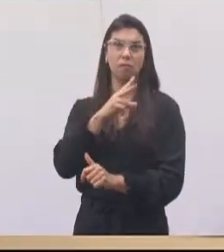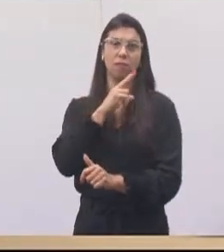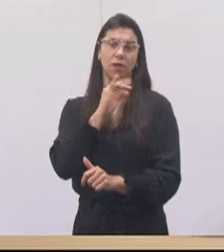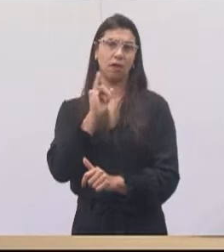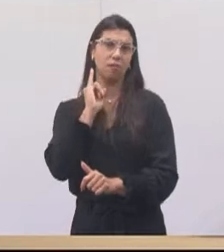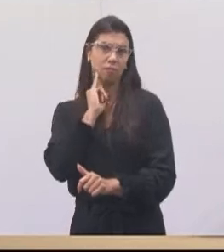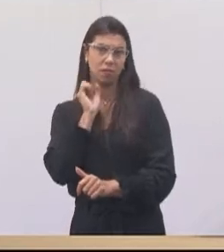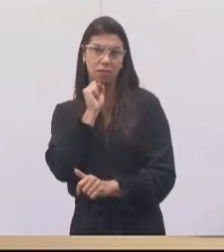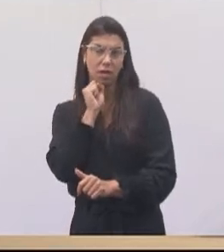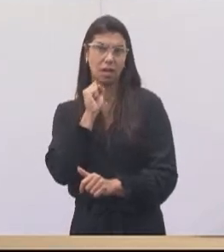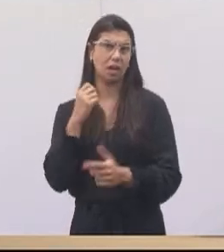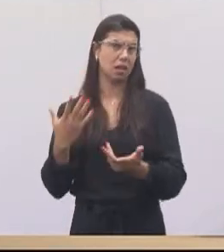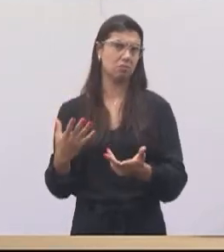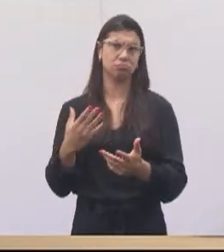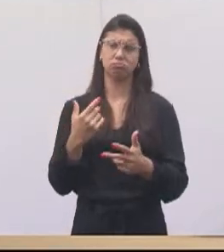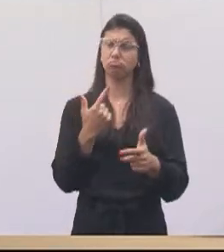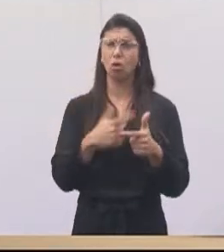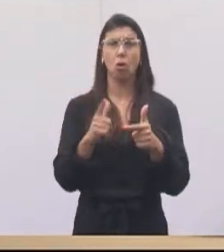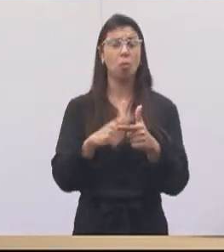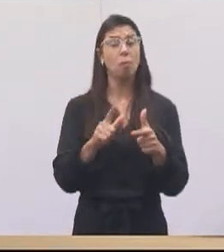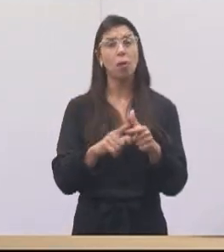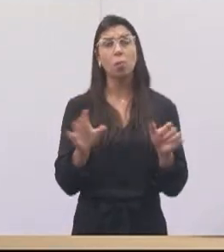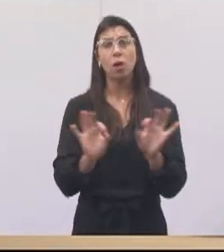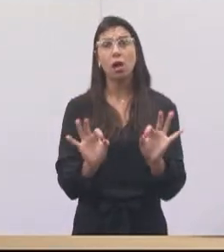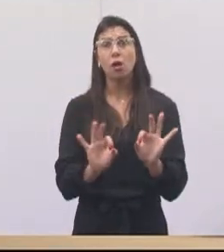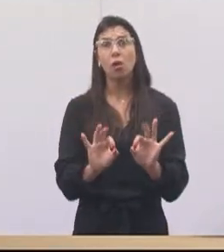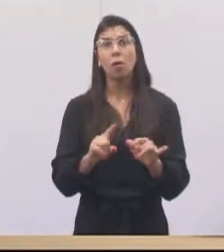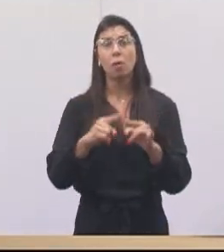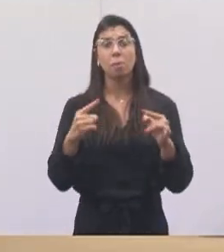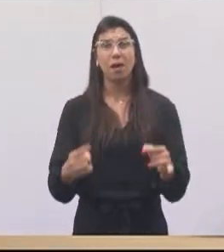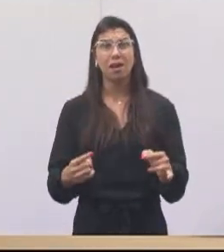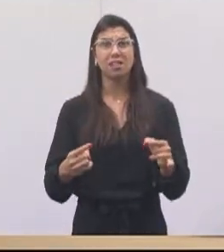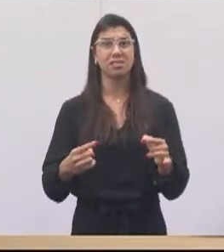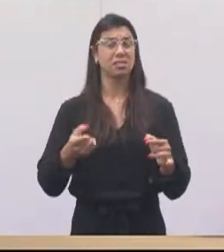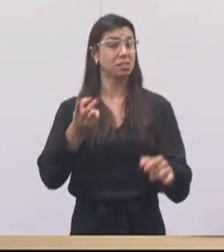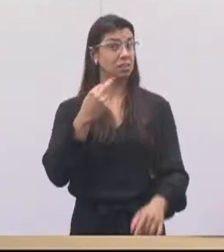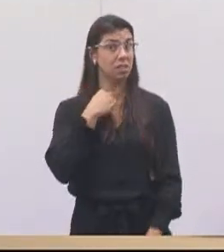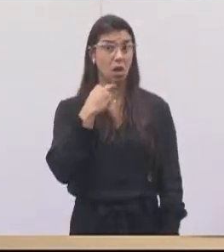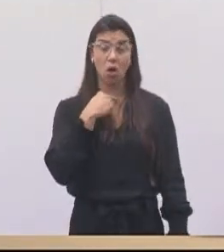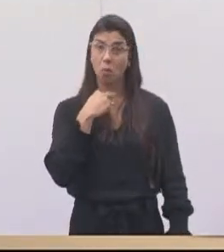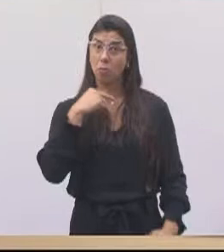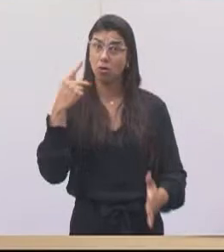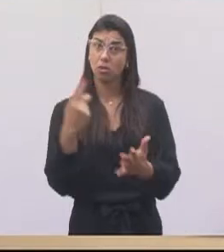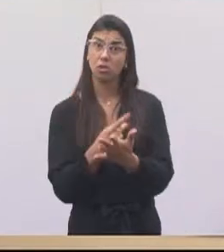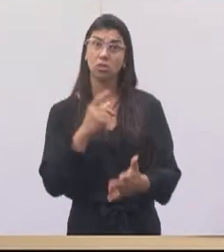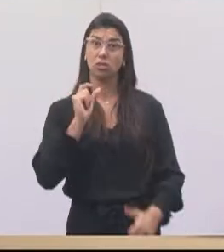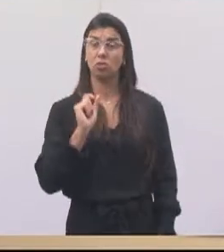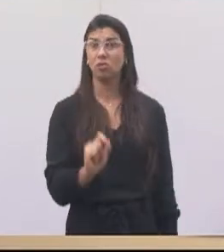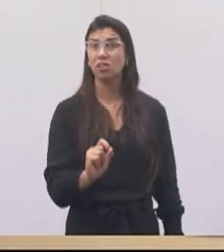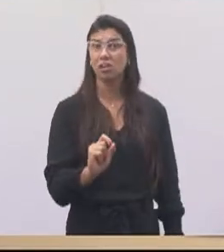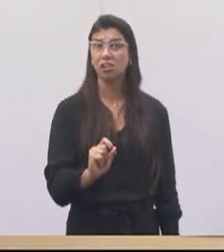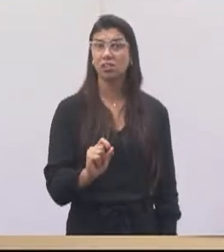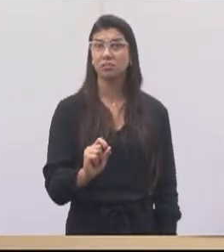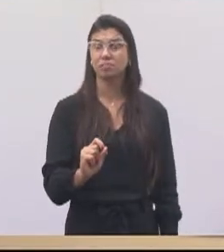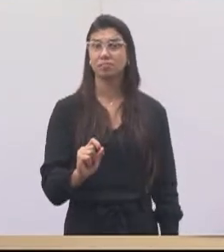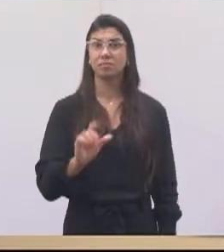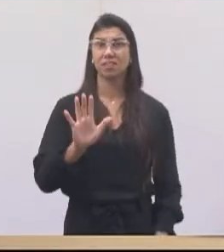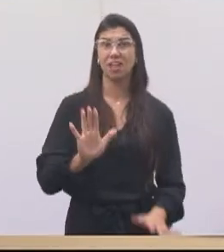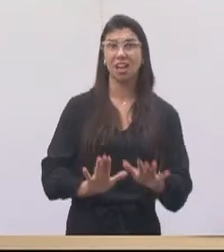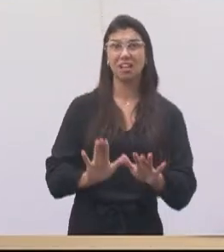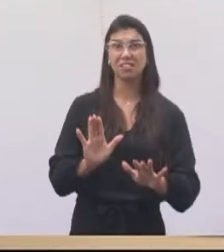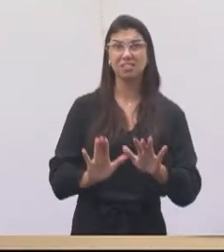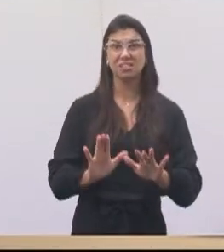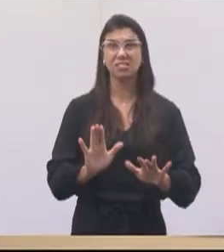contra o projeto e sugerir emenda. Não há nenhum problema nesse sentido. Agora, o que não pode acontecer é muitas vezes haver